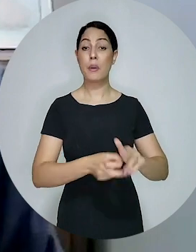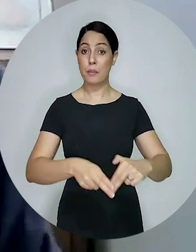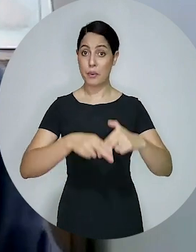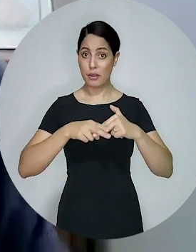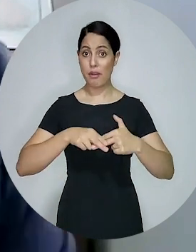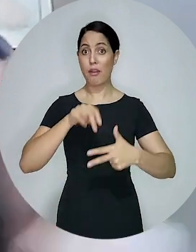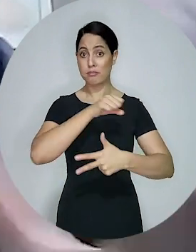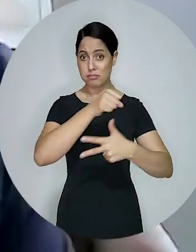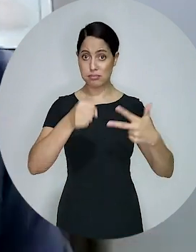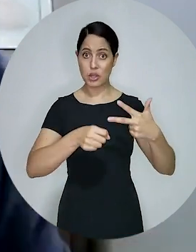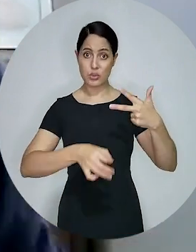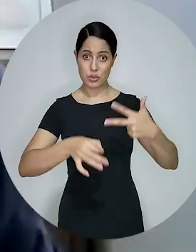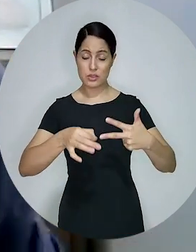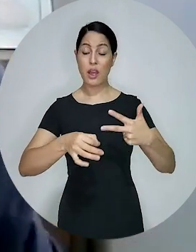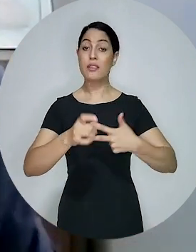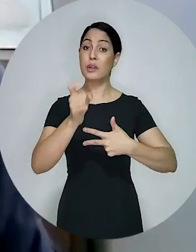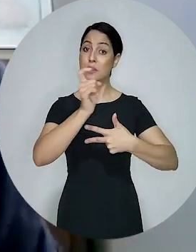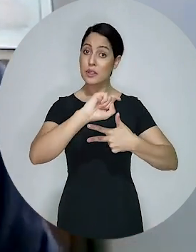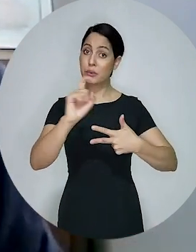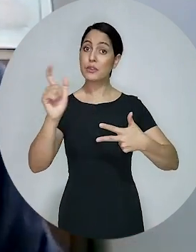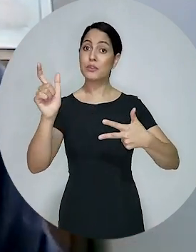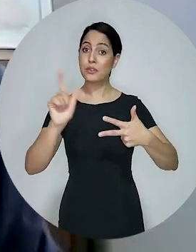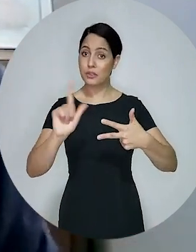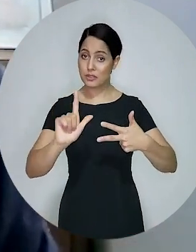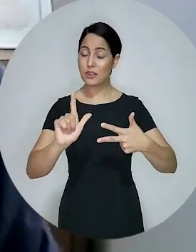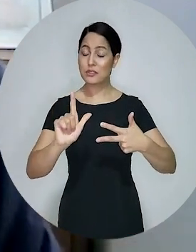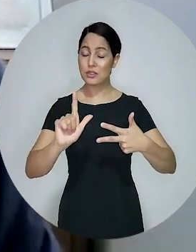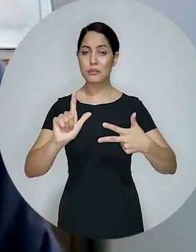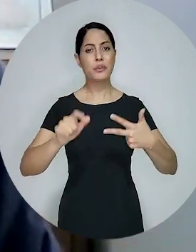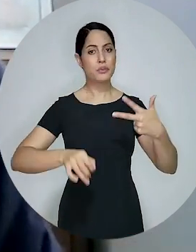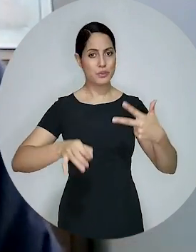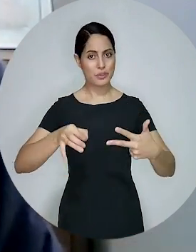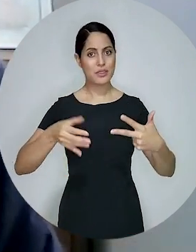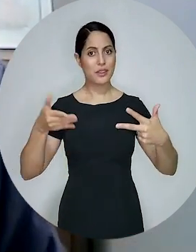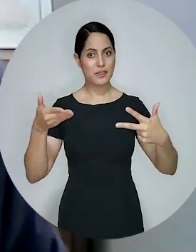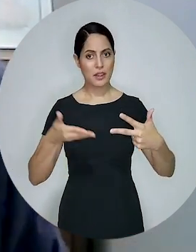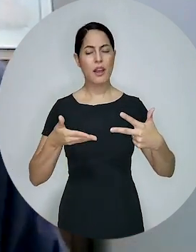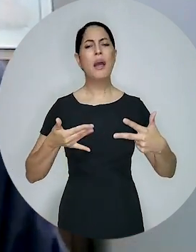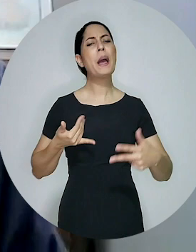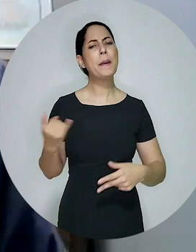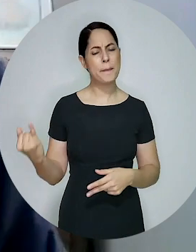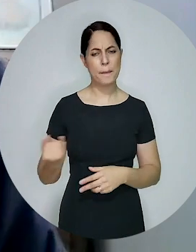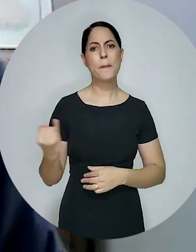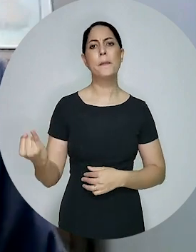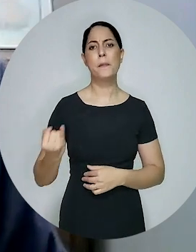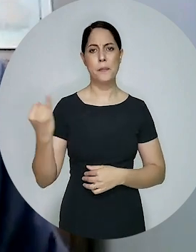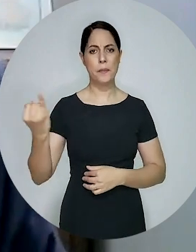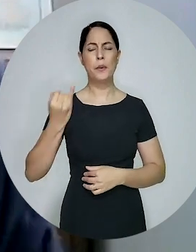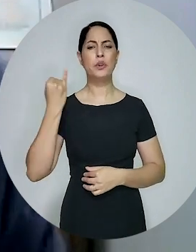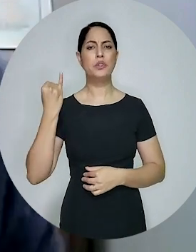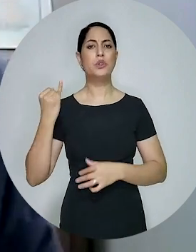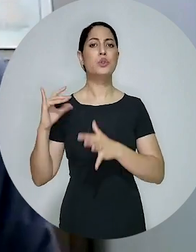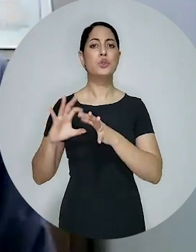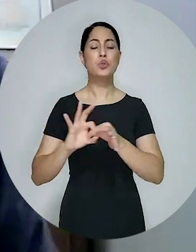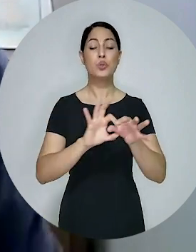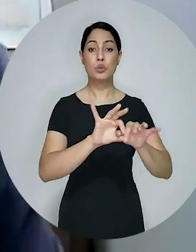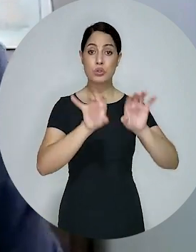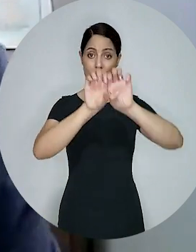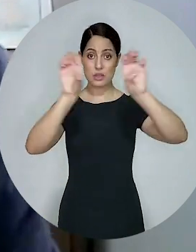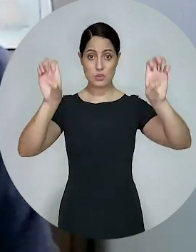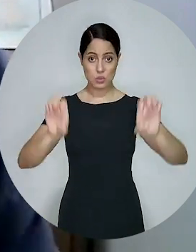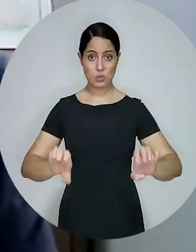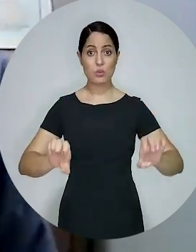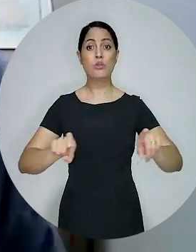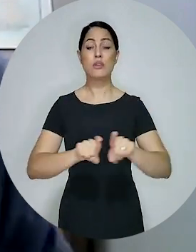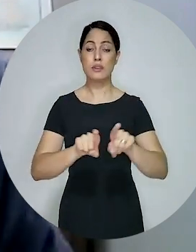República, né? Ao lado do Poder Executivo, do Poder Legislativo, e que é indispensável para a estruturação